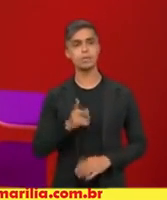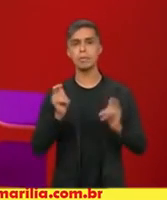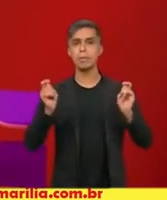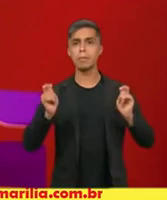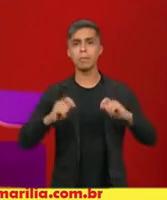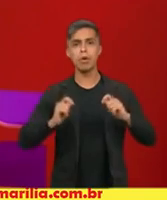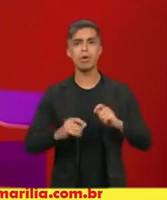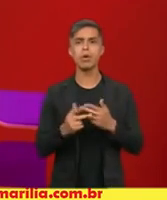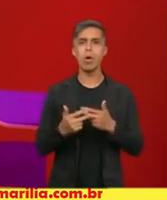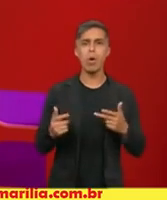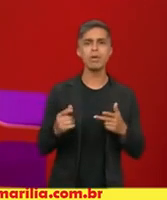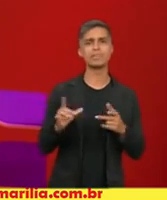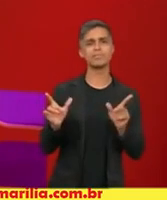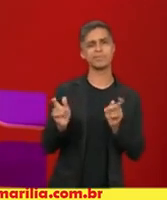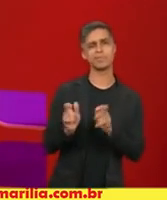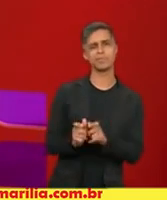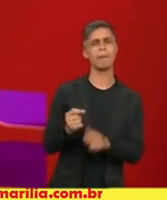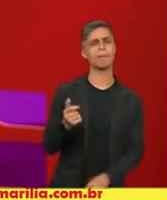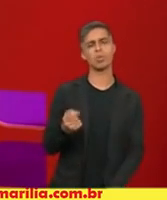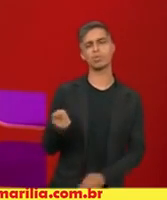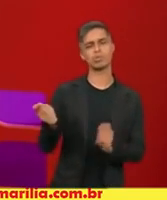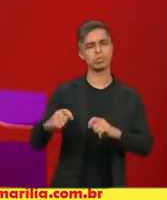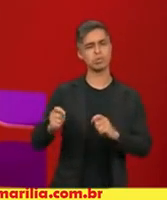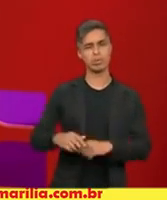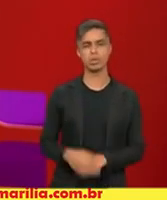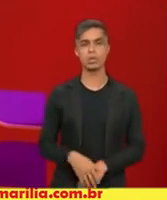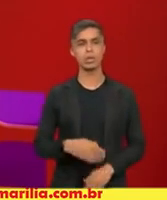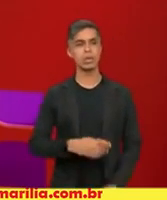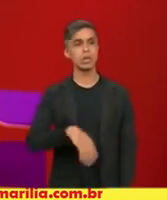fazer. E se é sempre pouco que se pode fazer, Pedro II ou